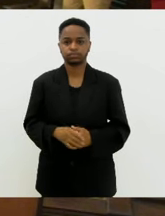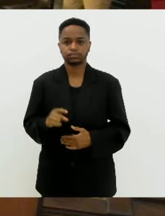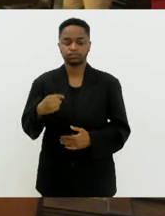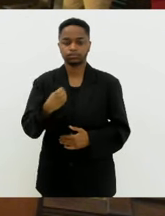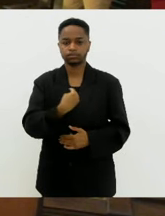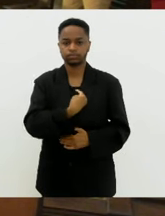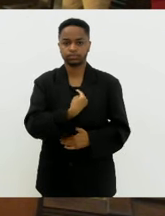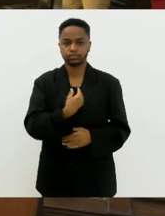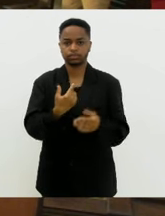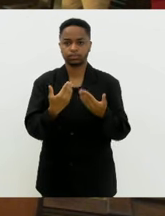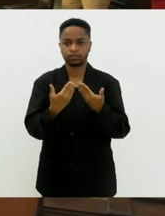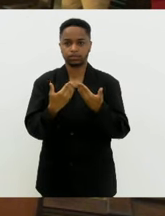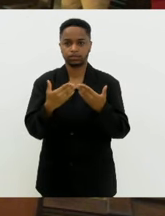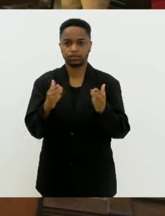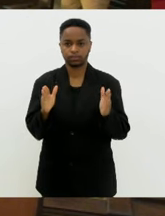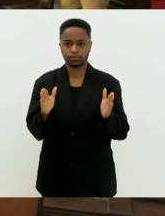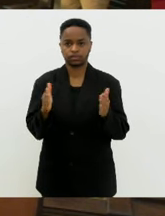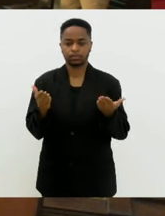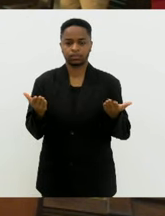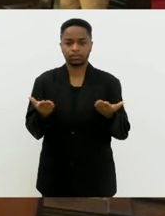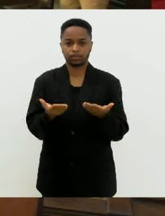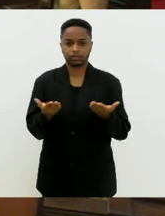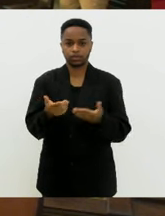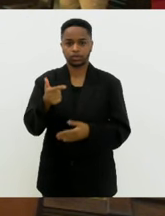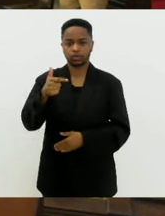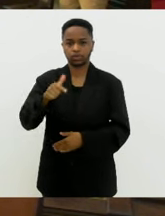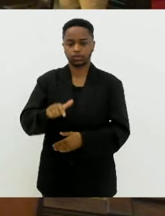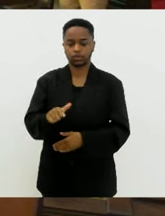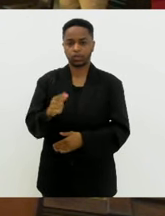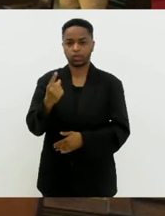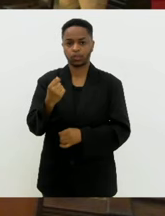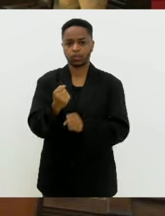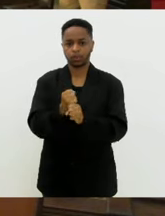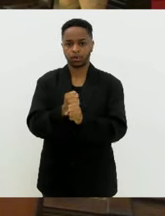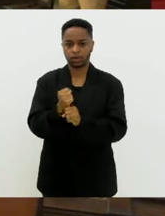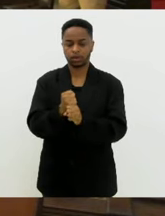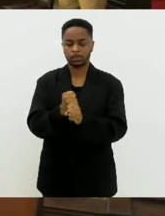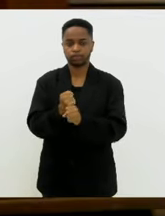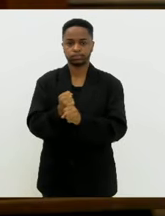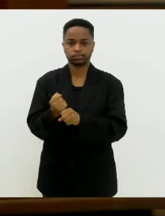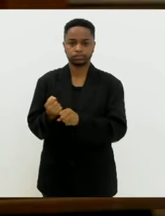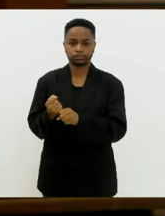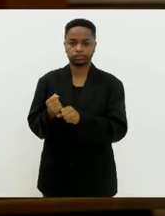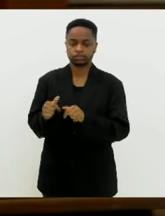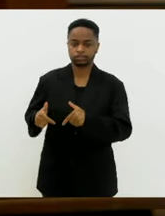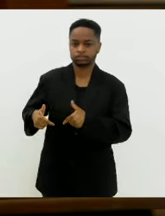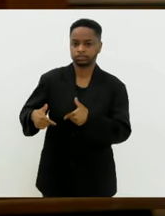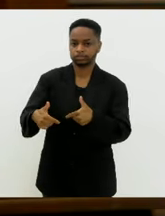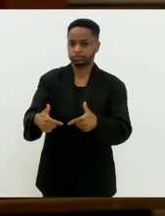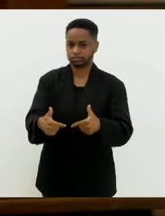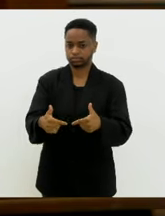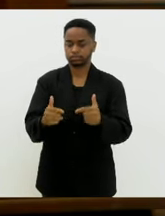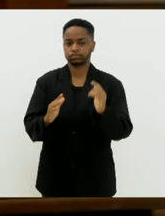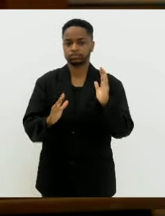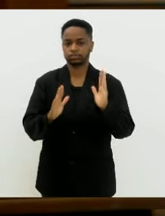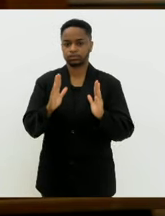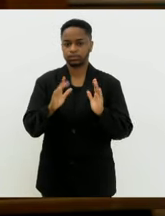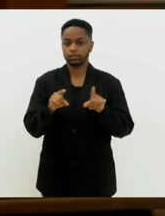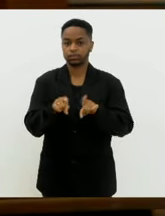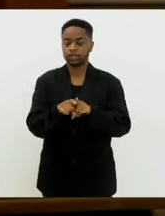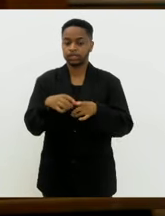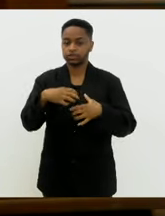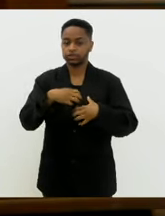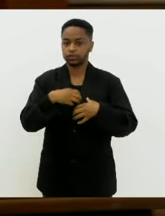abrindo mais um ano legislativo. E mais felizes ainda,